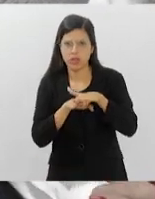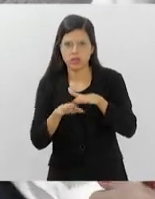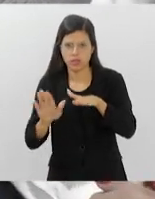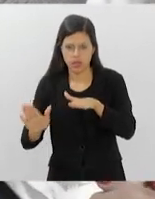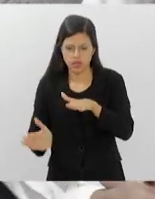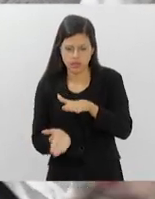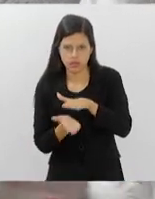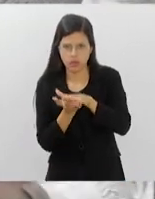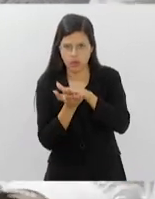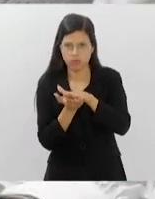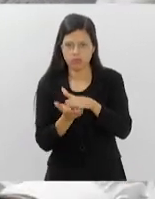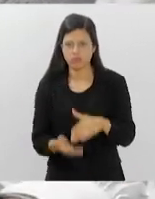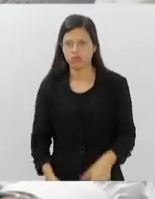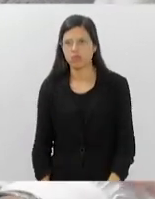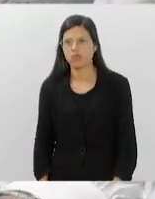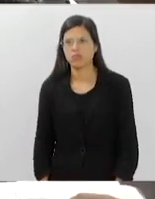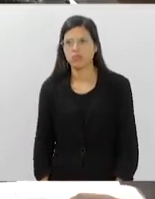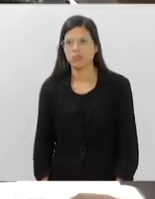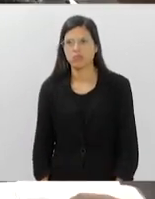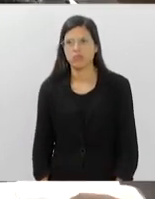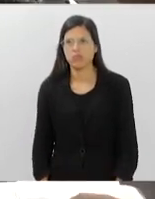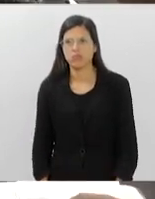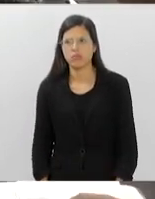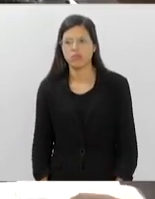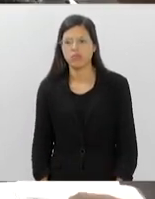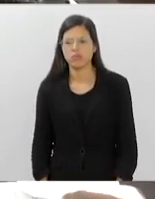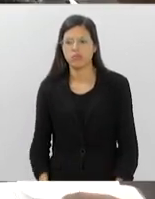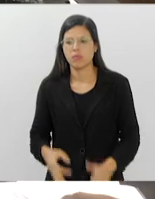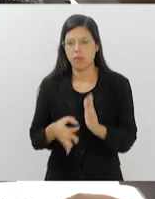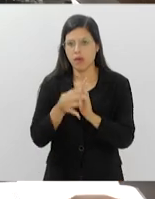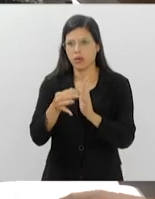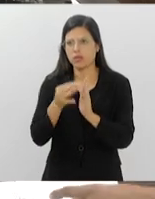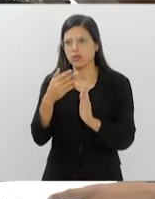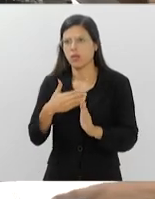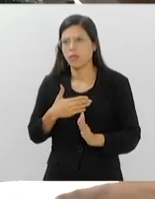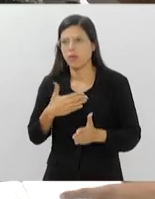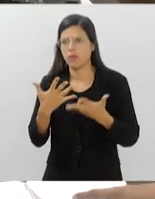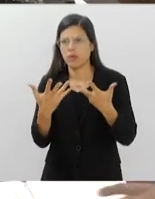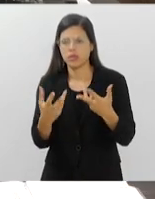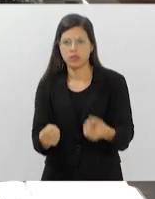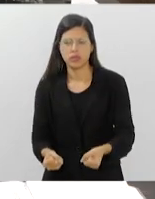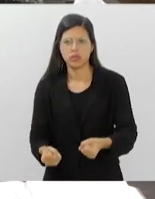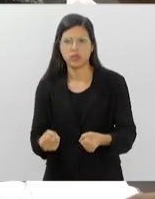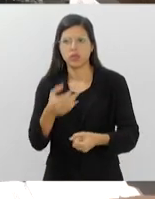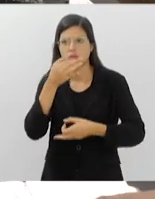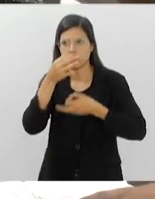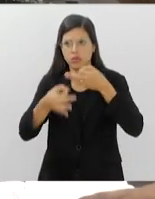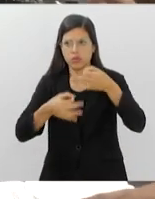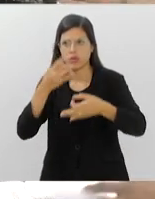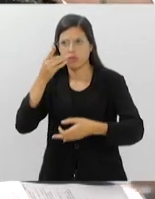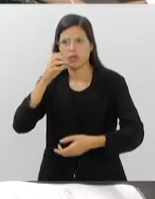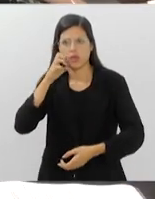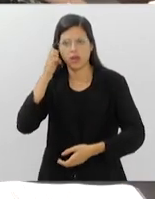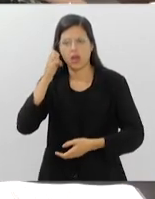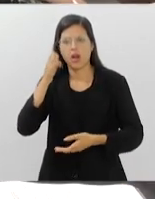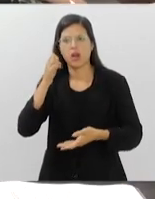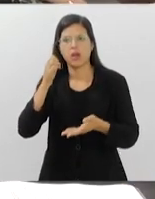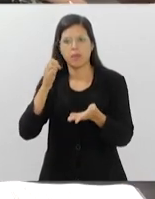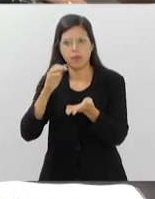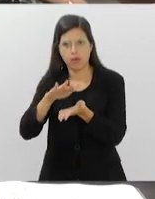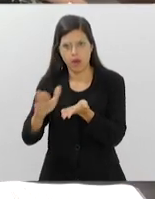assunto. Como o parecer é meu, vou acatar aqui a sugestão da deputada Élica e vou mudar o parecer pela